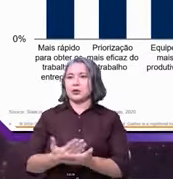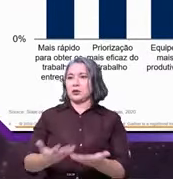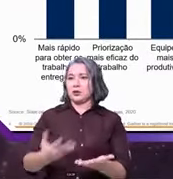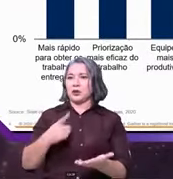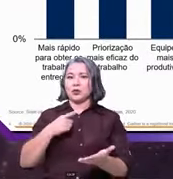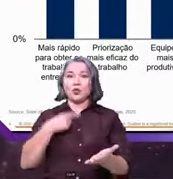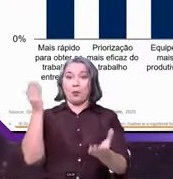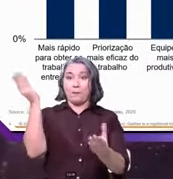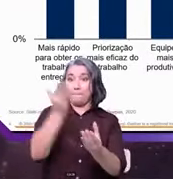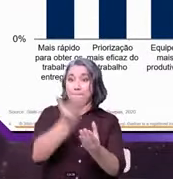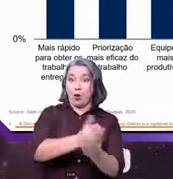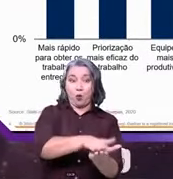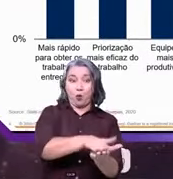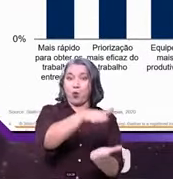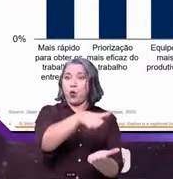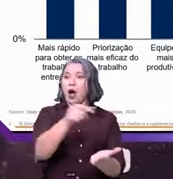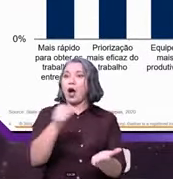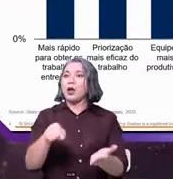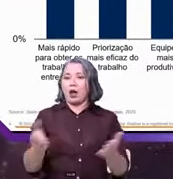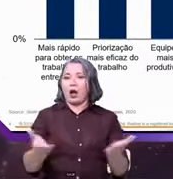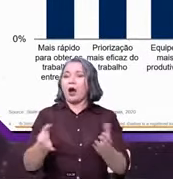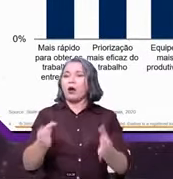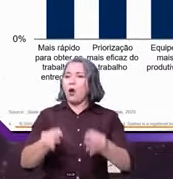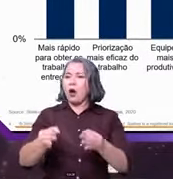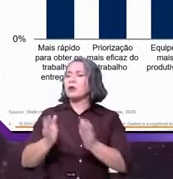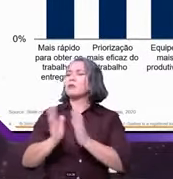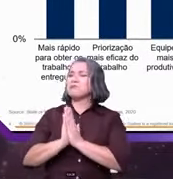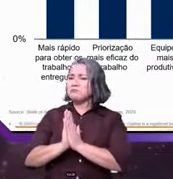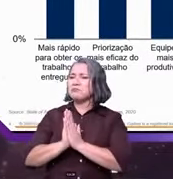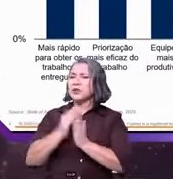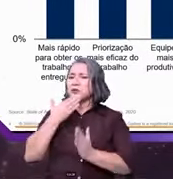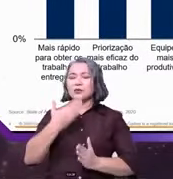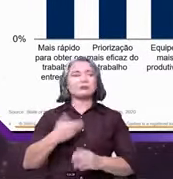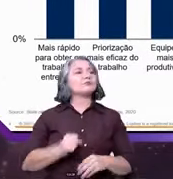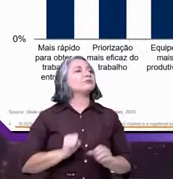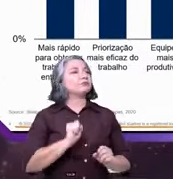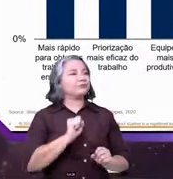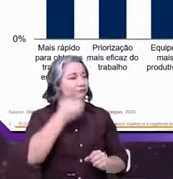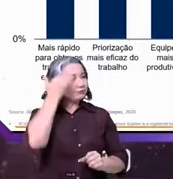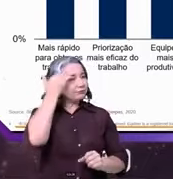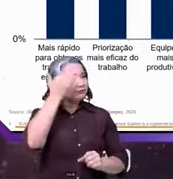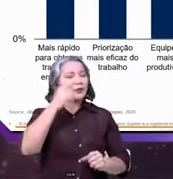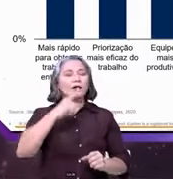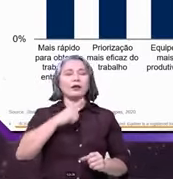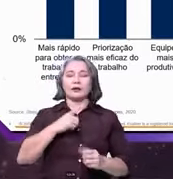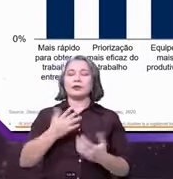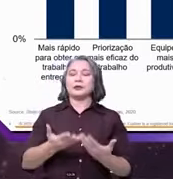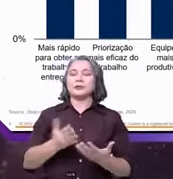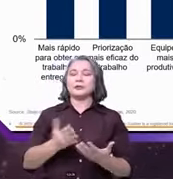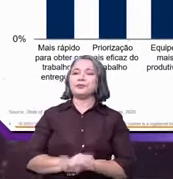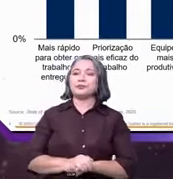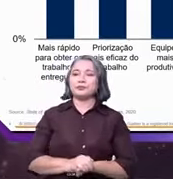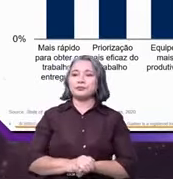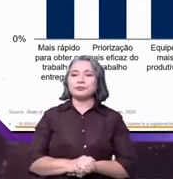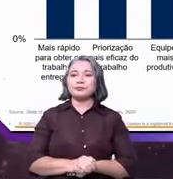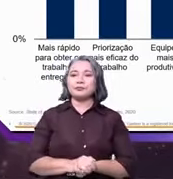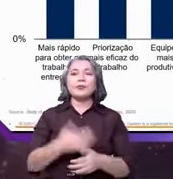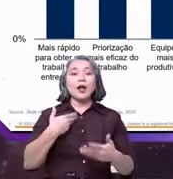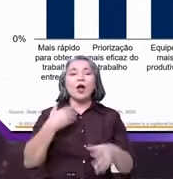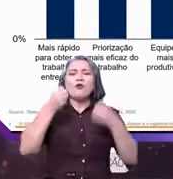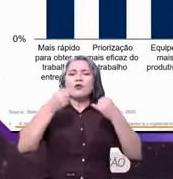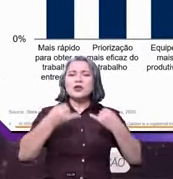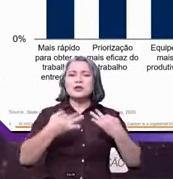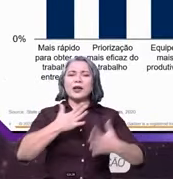anais desse julgamento, por gentileza. Perfeito, muito obrigado, doutor João Thiago. Contar um